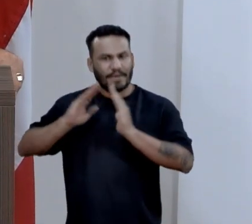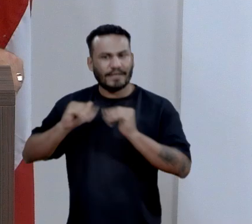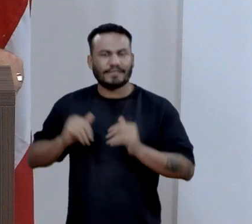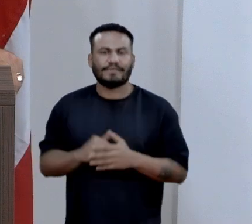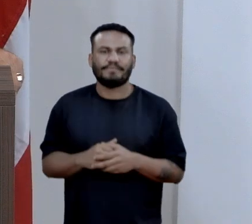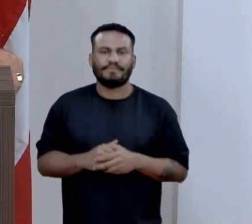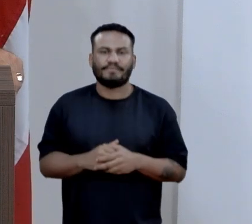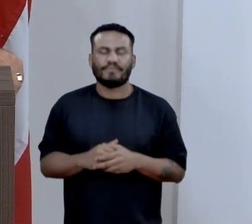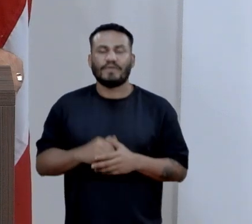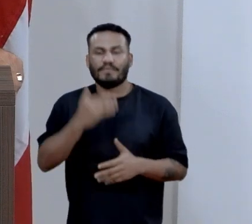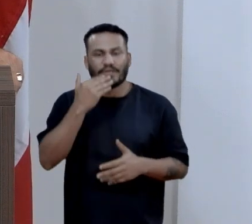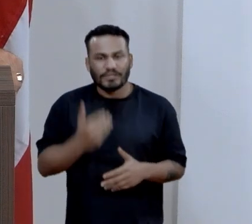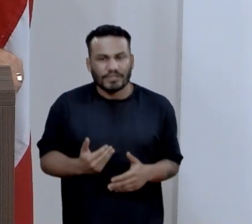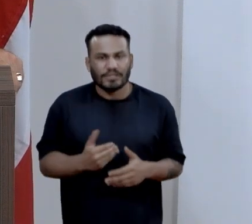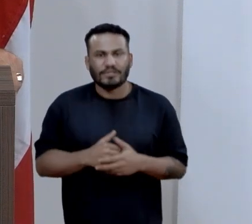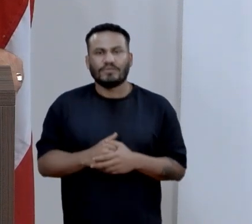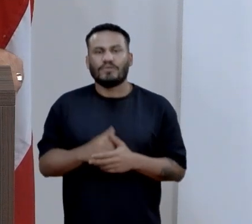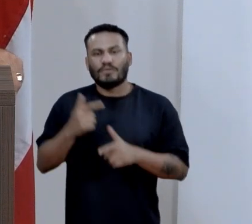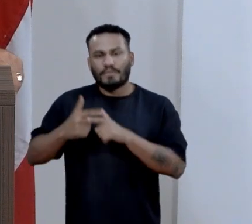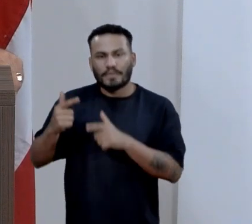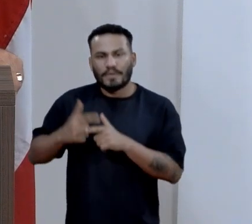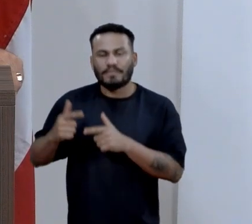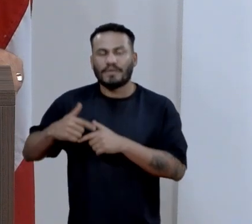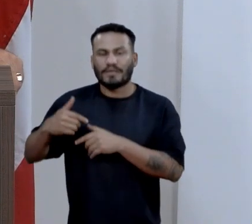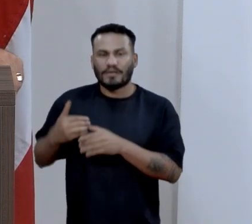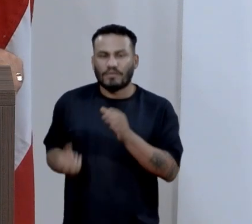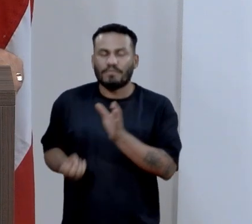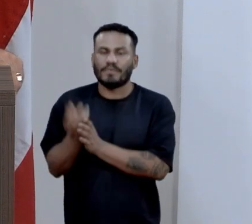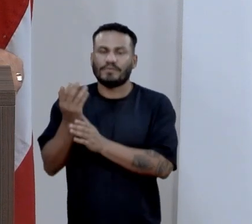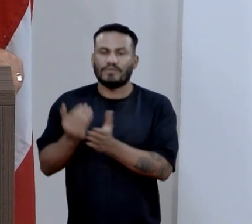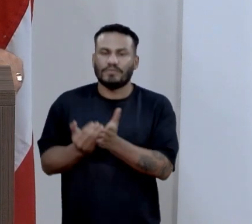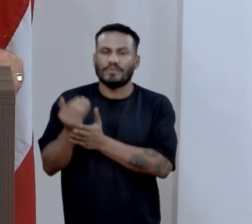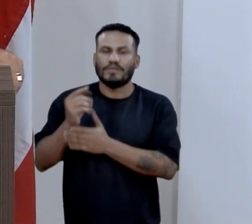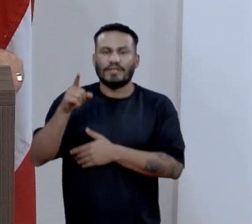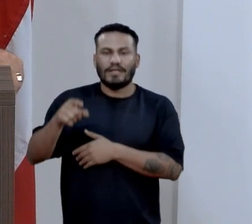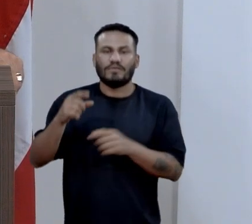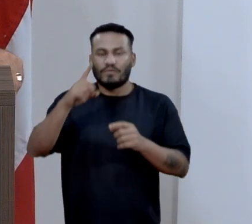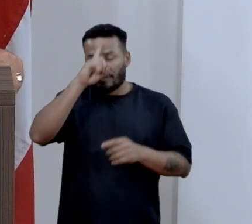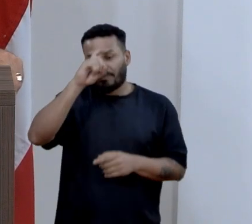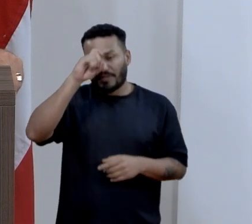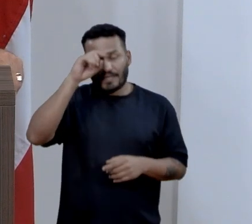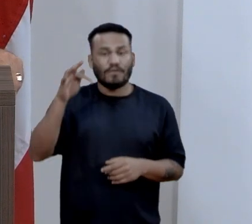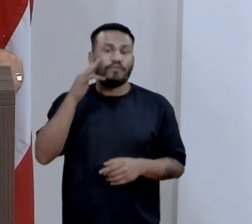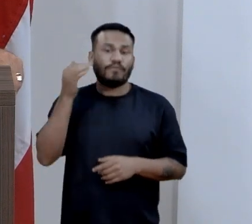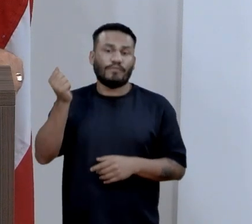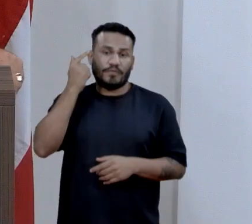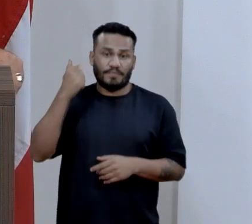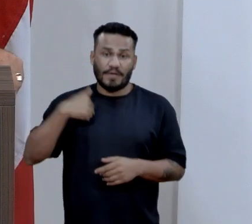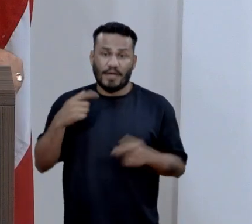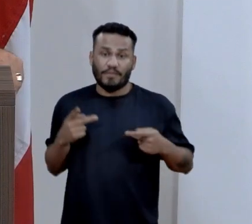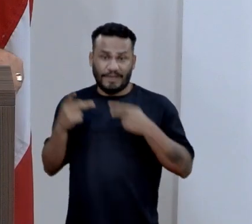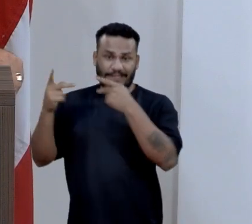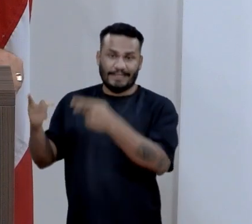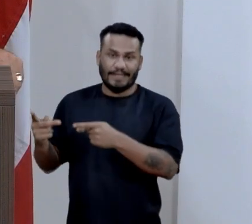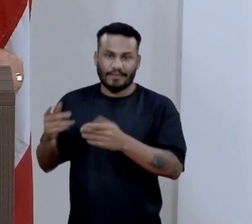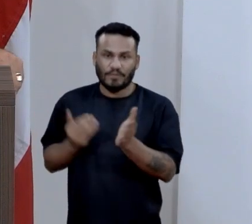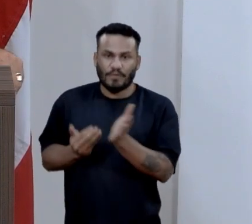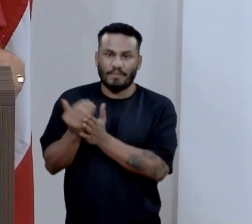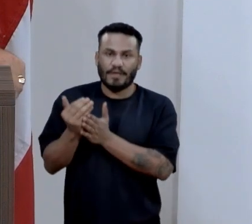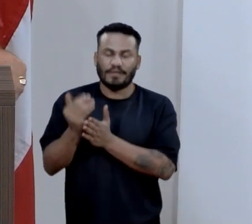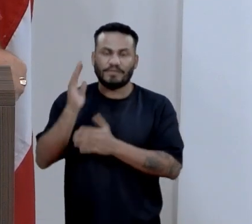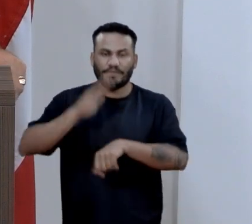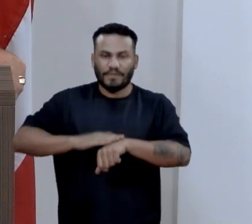não, reivindicações, problemas que estão surgindo lá no hospital da FURB. Né? Eu estive lá visitando, lá no começo